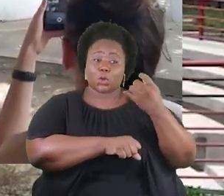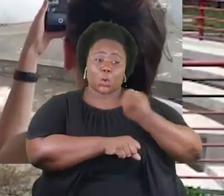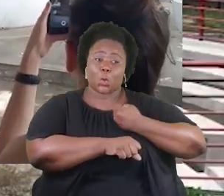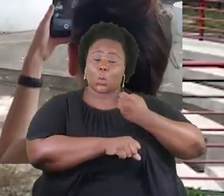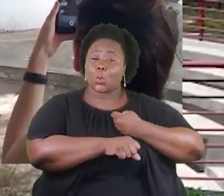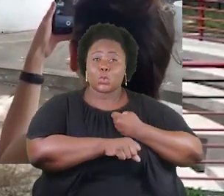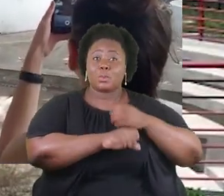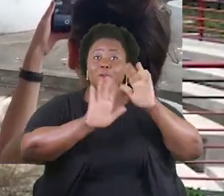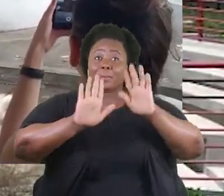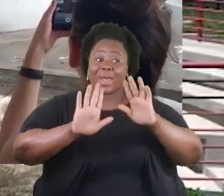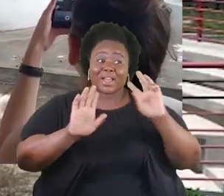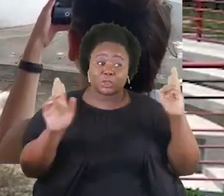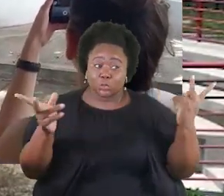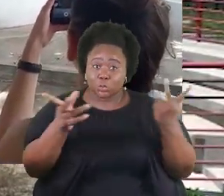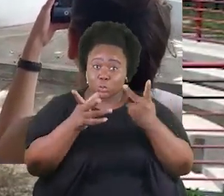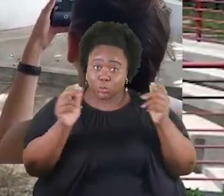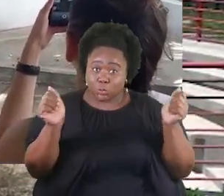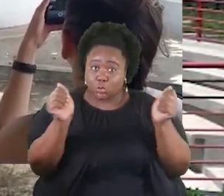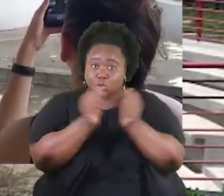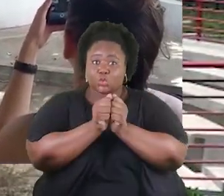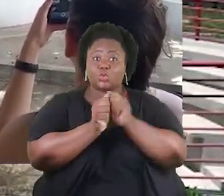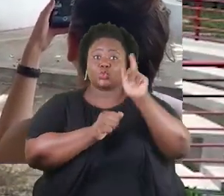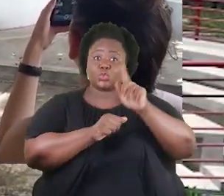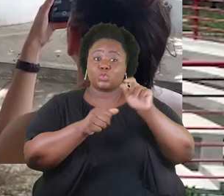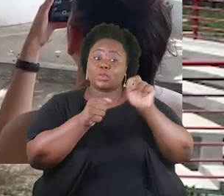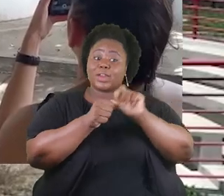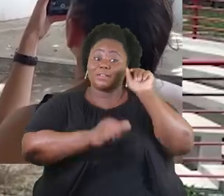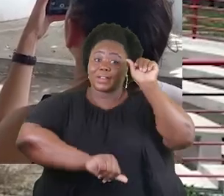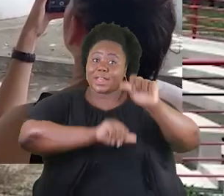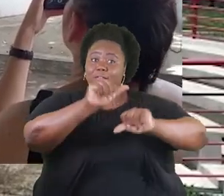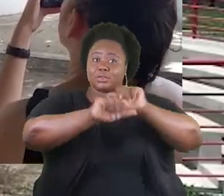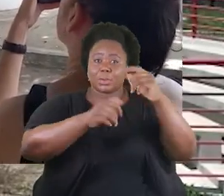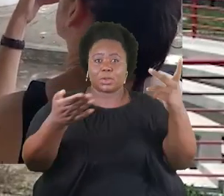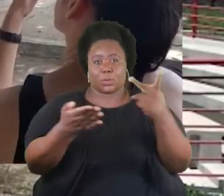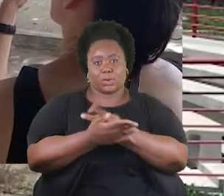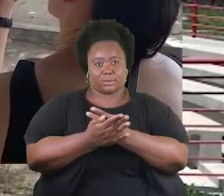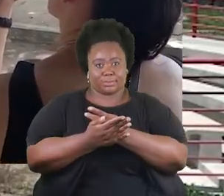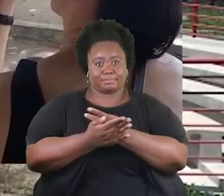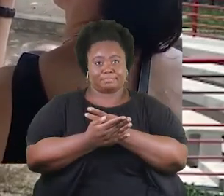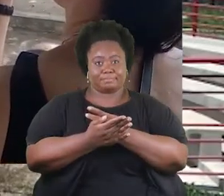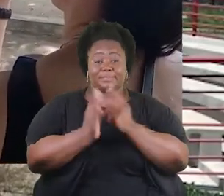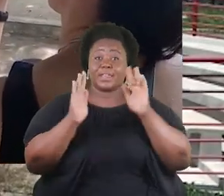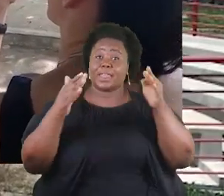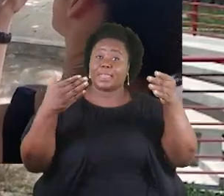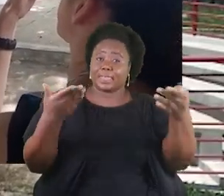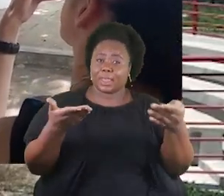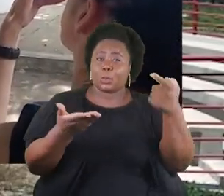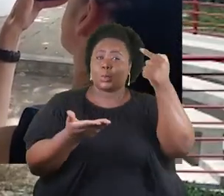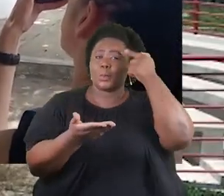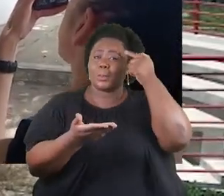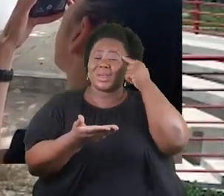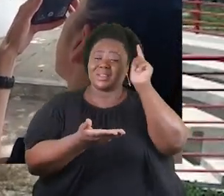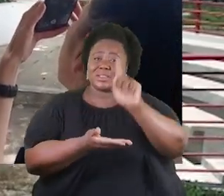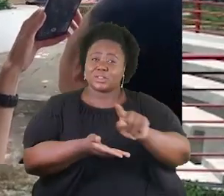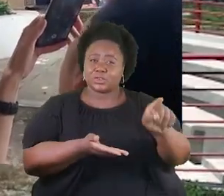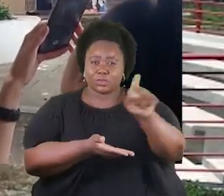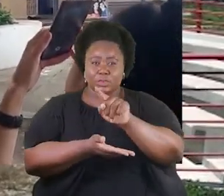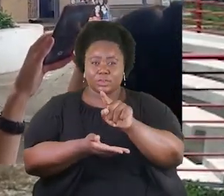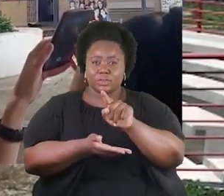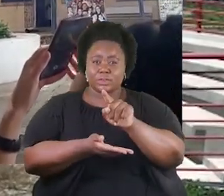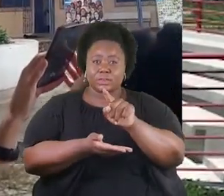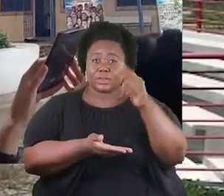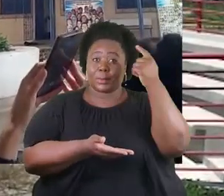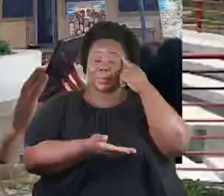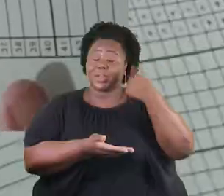matrículas, mas ambos são produtos e produtores da transformação. Assim, pensando em vocês,